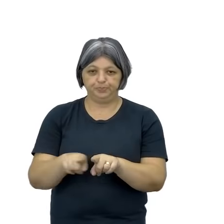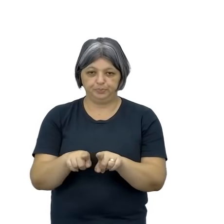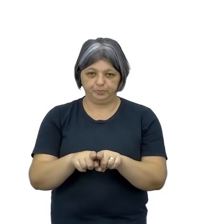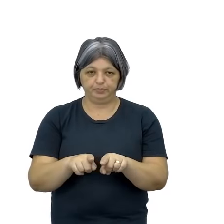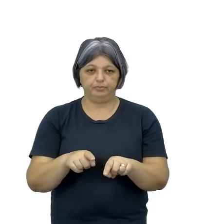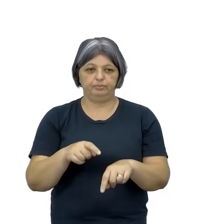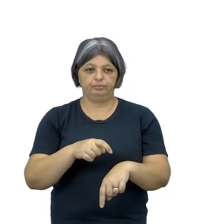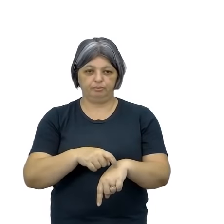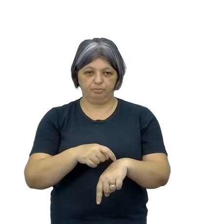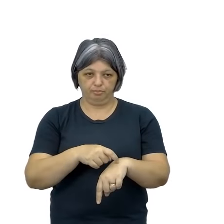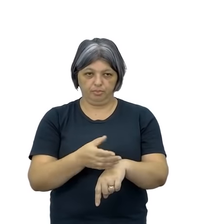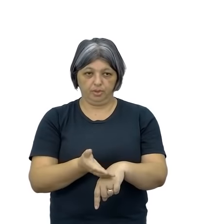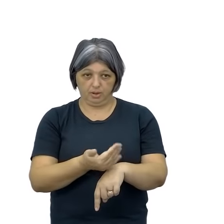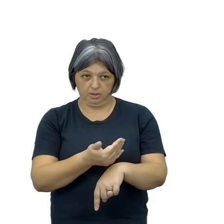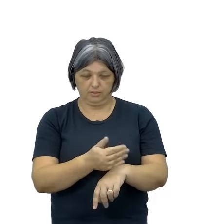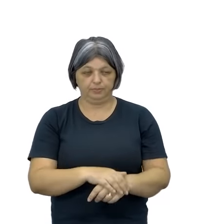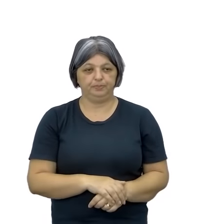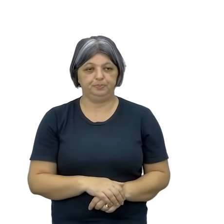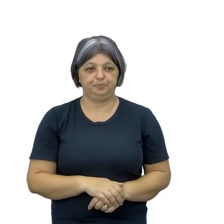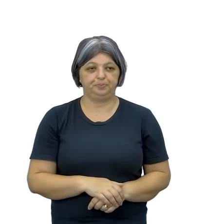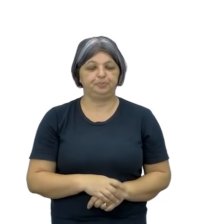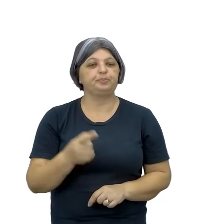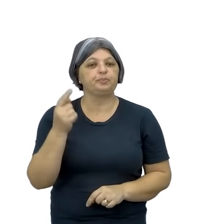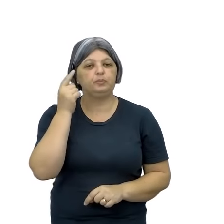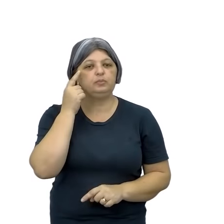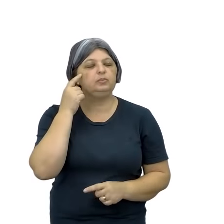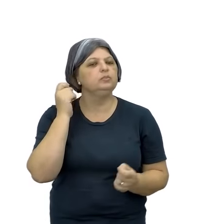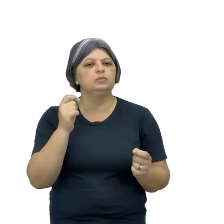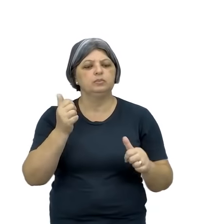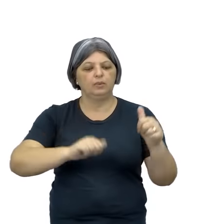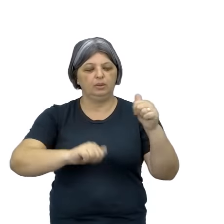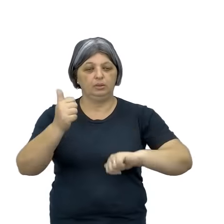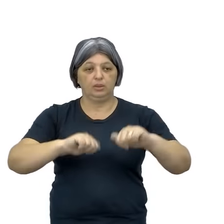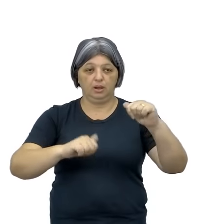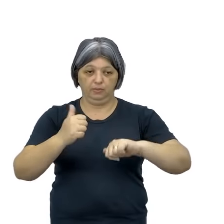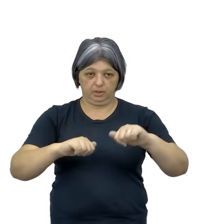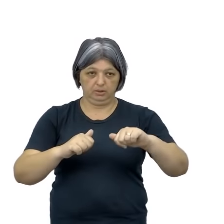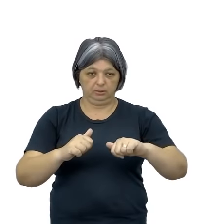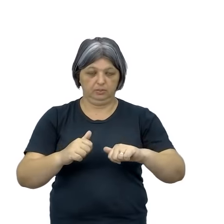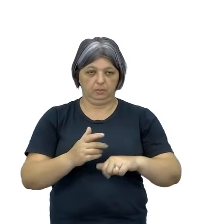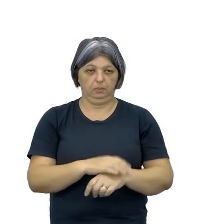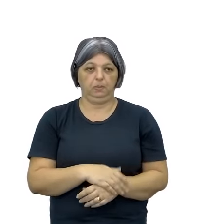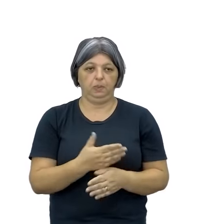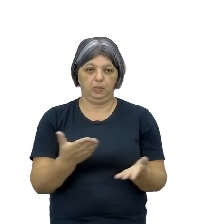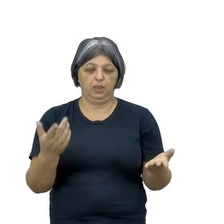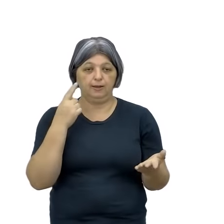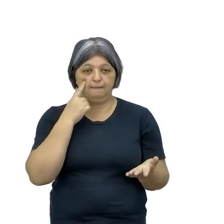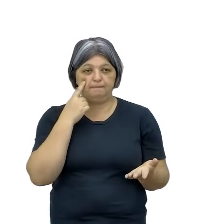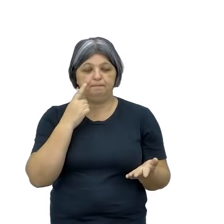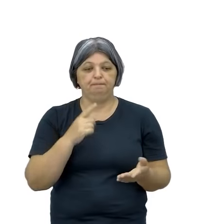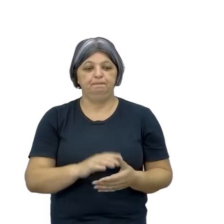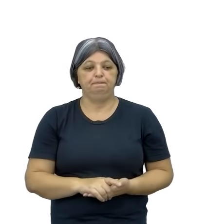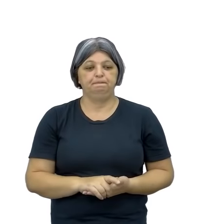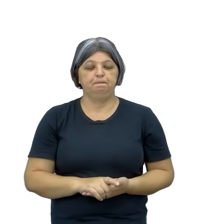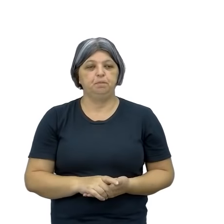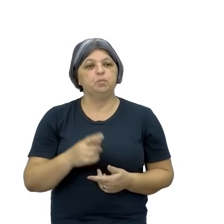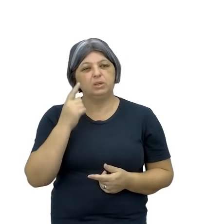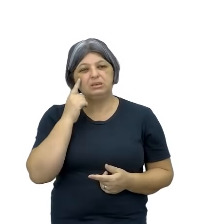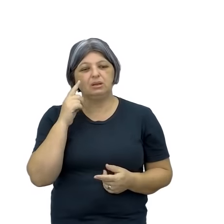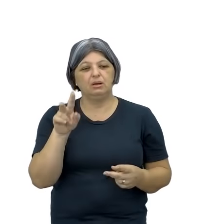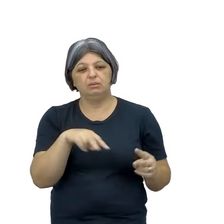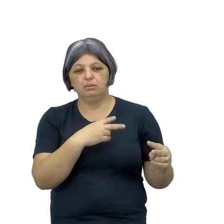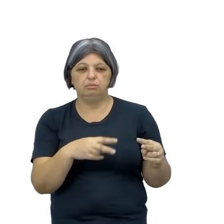também. Então, quando nós pensamos em avaliação, aqui, como eu disse para vocês, vale aqui esse olhar, apesar